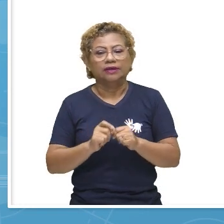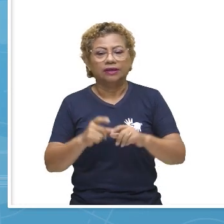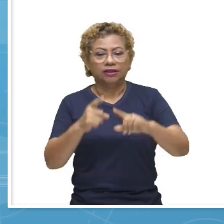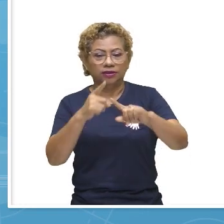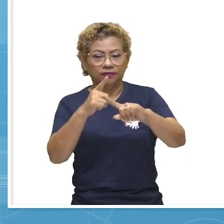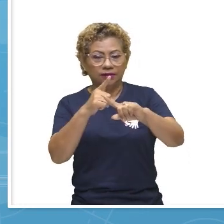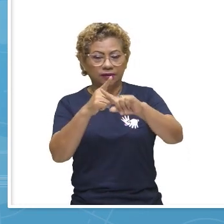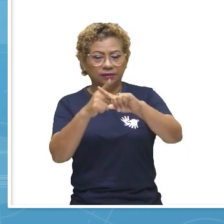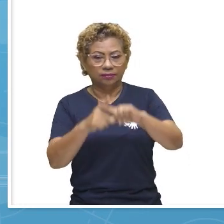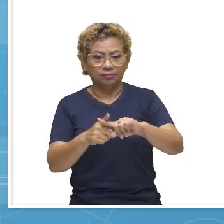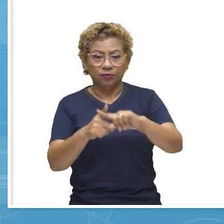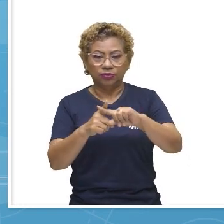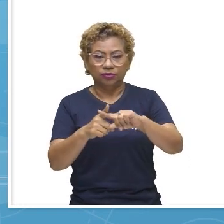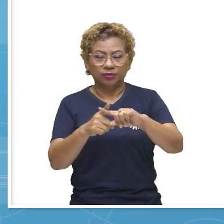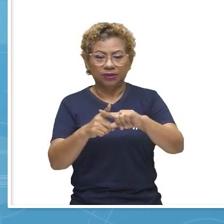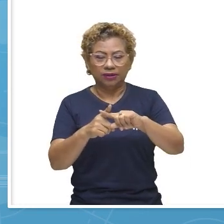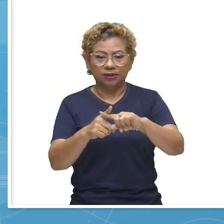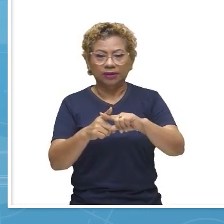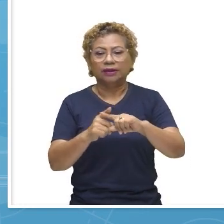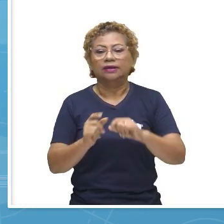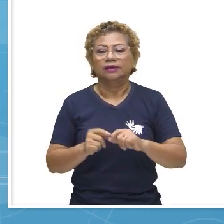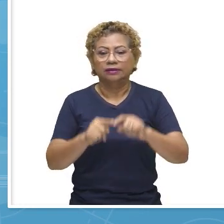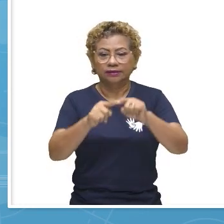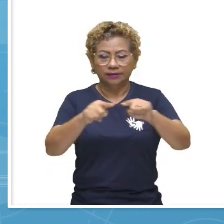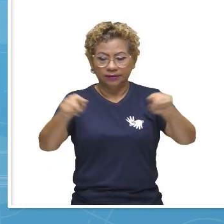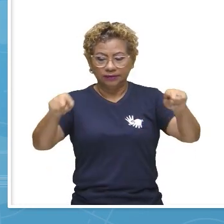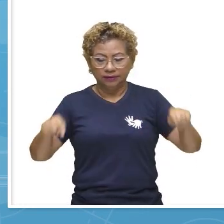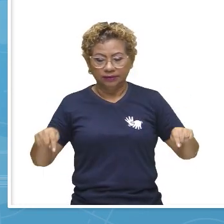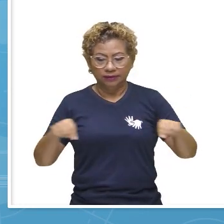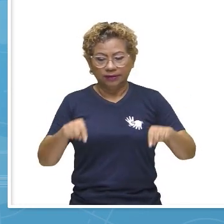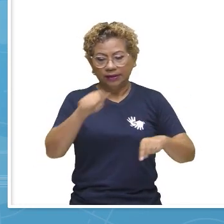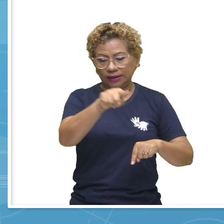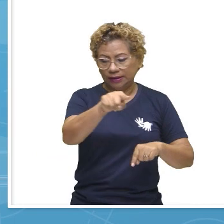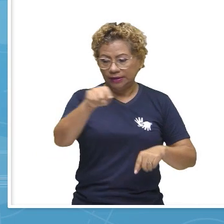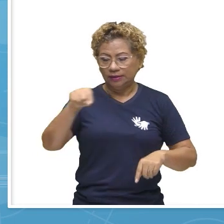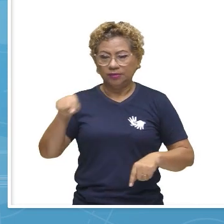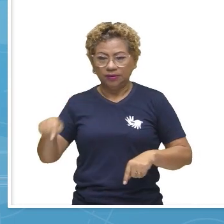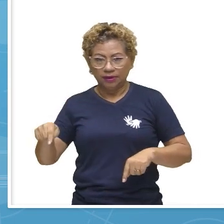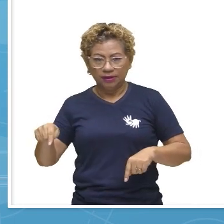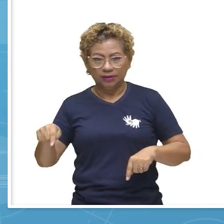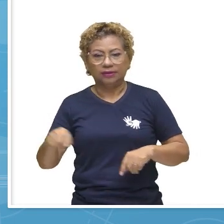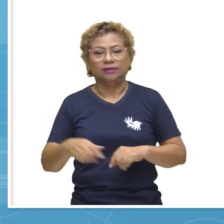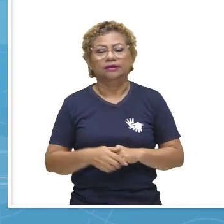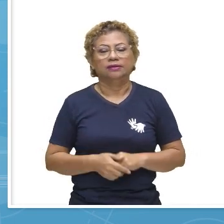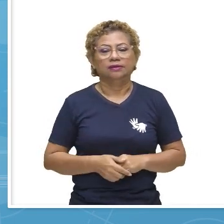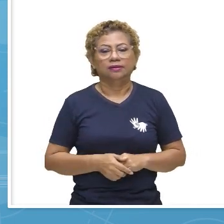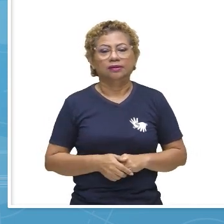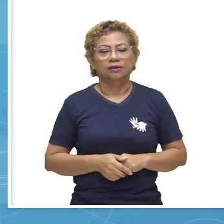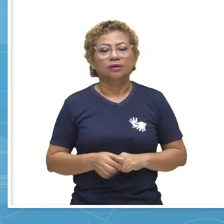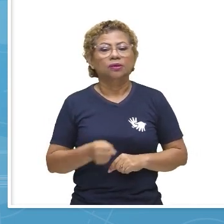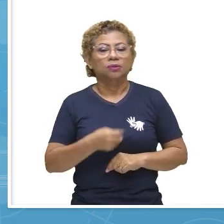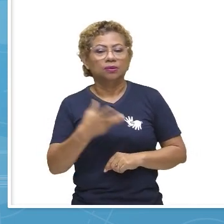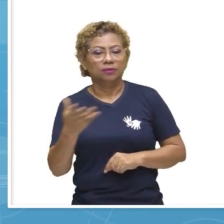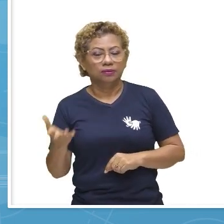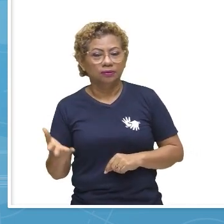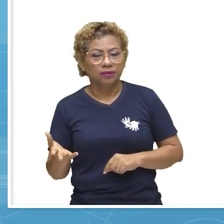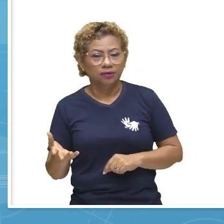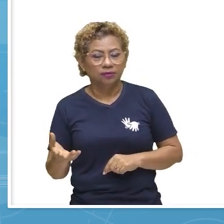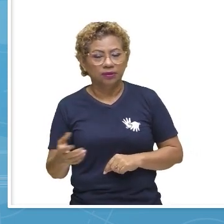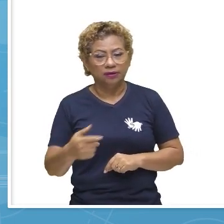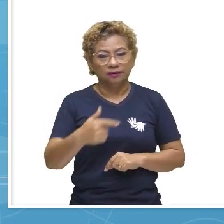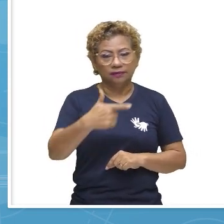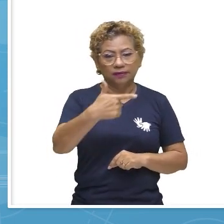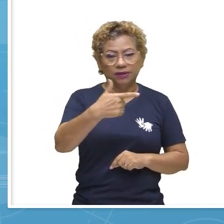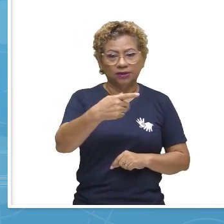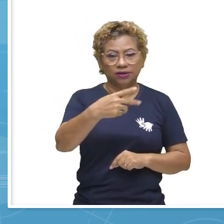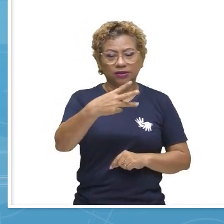lado aqui por esse lado aqui, né? Então, 23 mais x vezes 12 mais